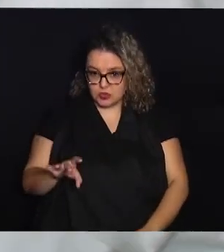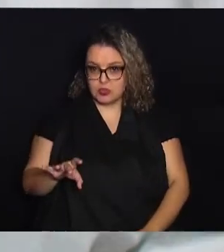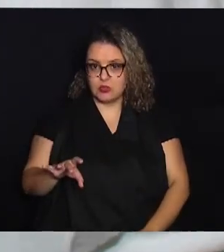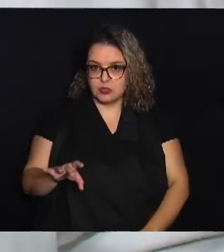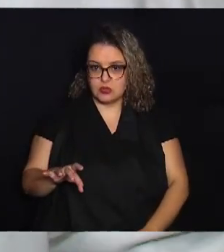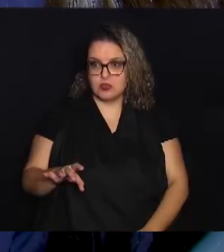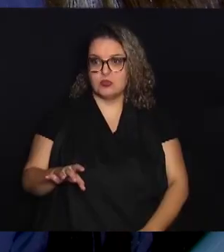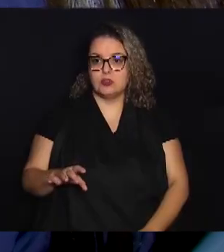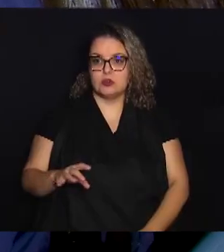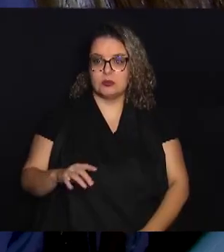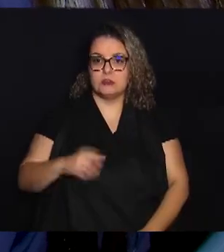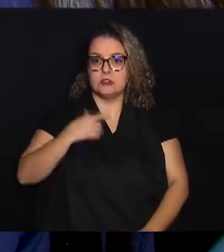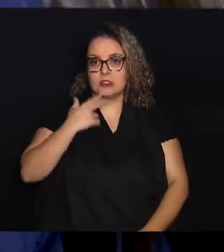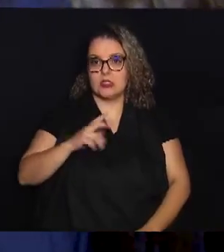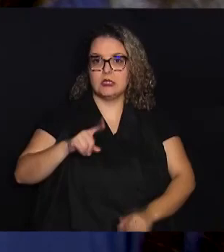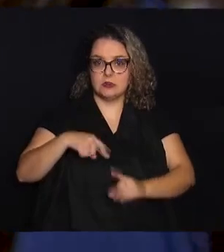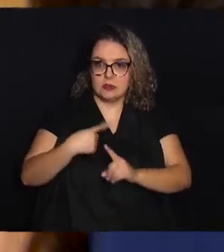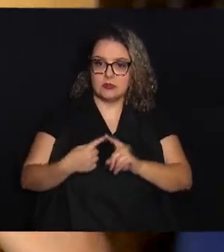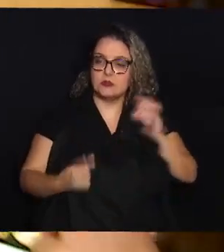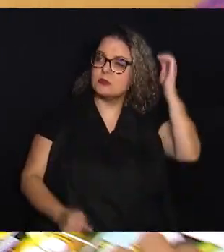somente na língua adicional.